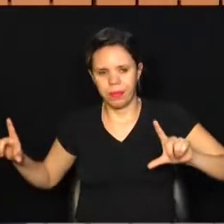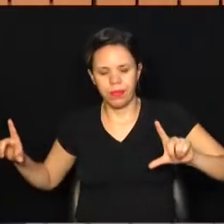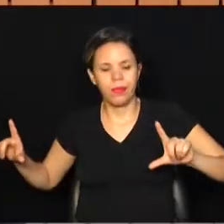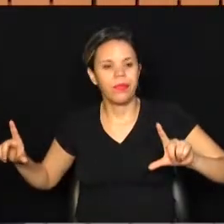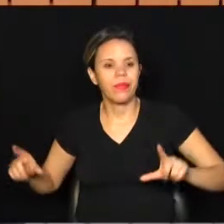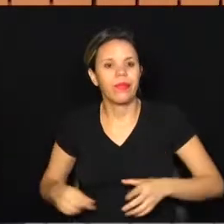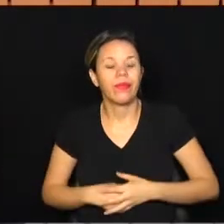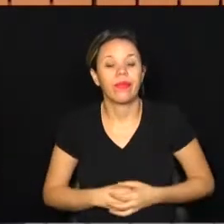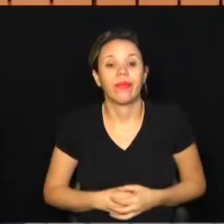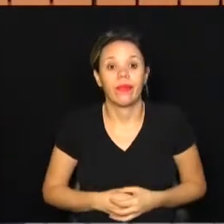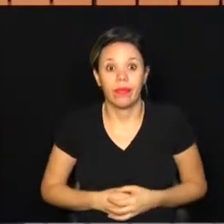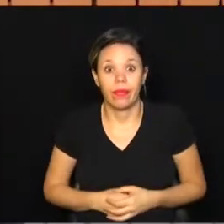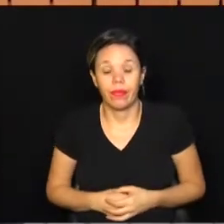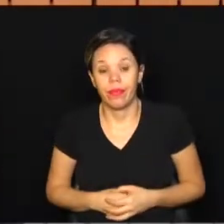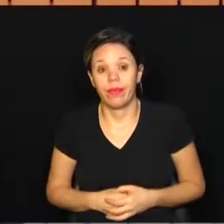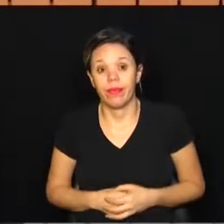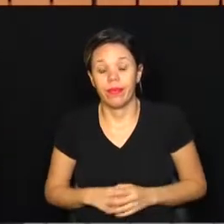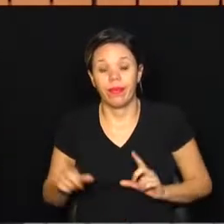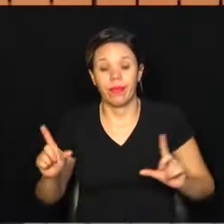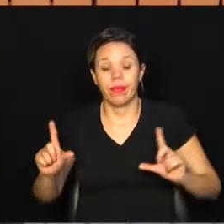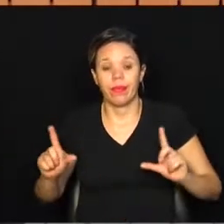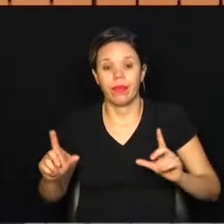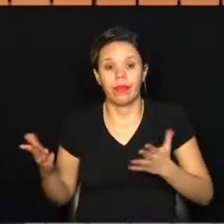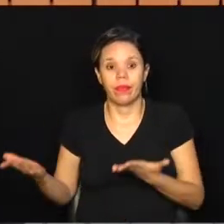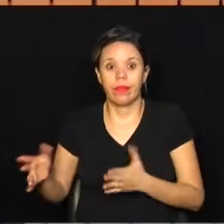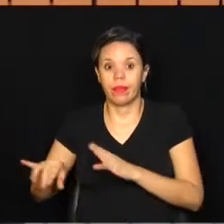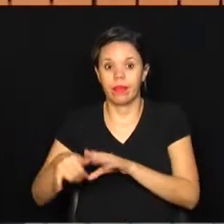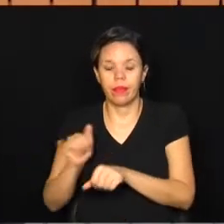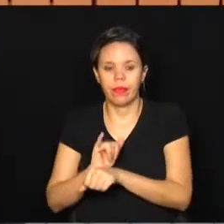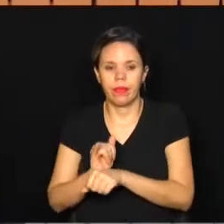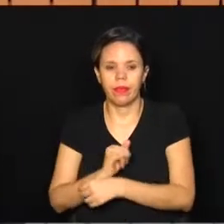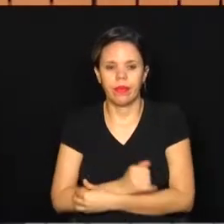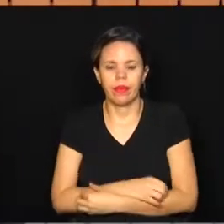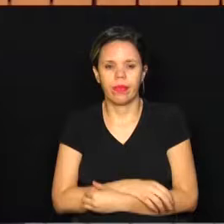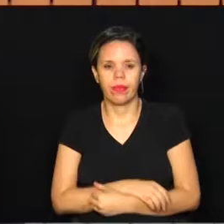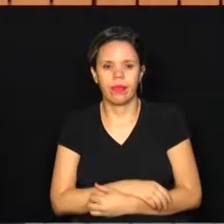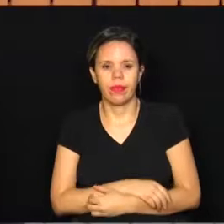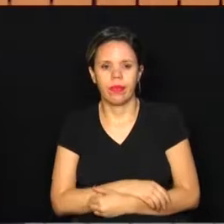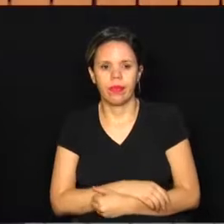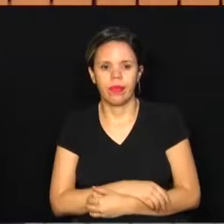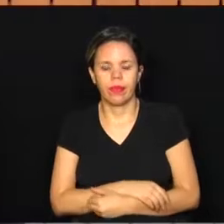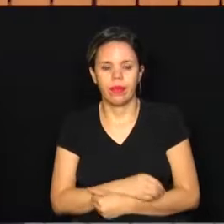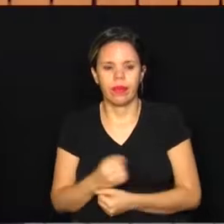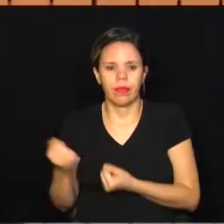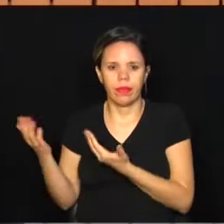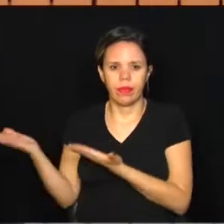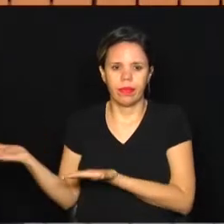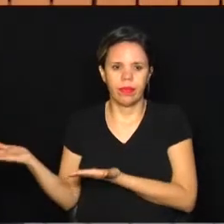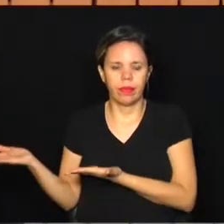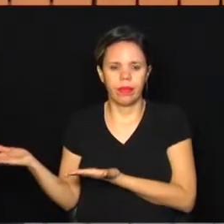Quem está assistindo pela TV Câmara ou está no YouTube, é